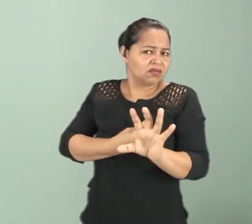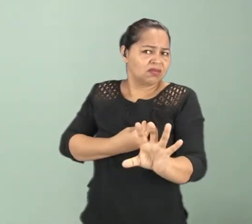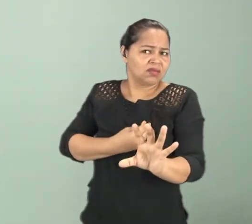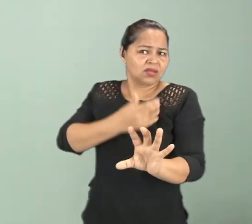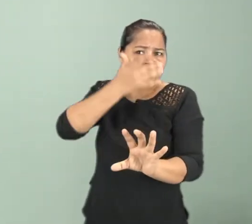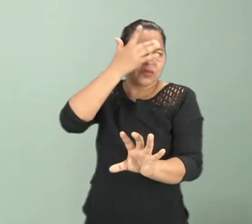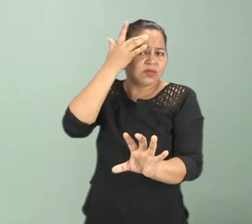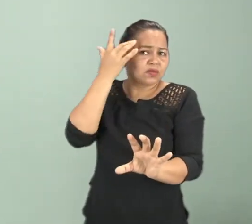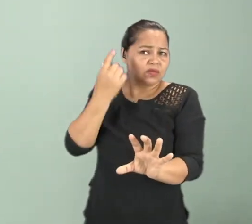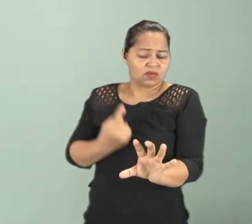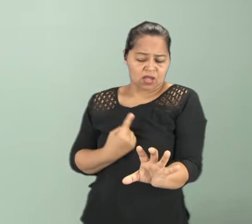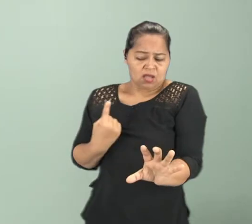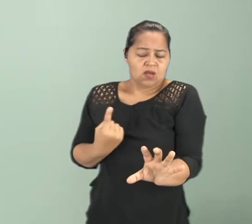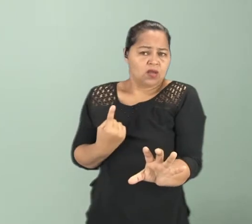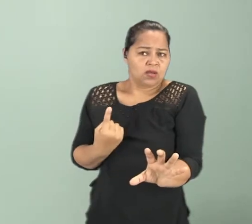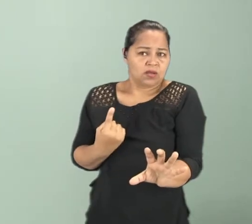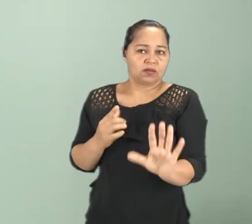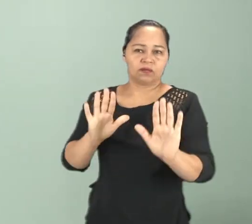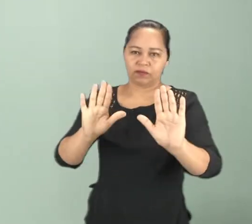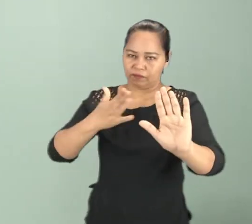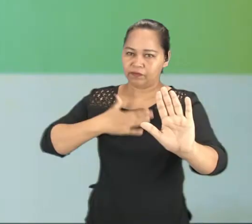responder daqui a pouco, tá?